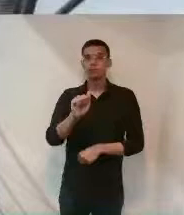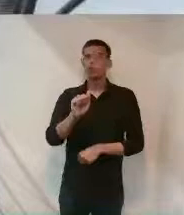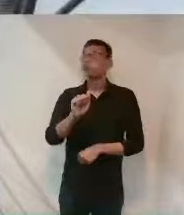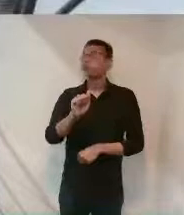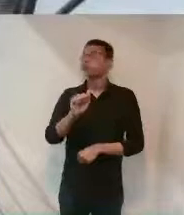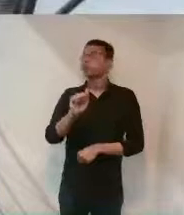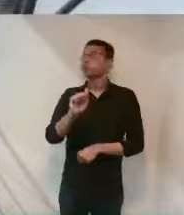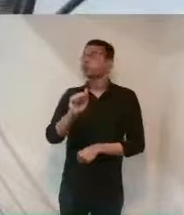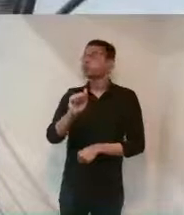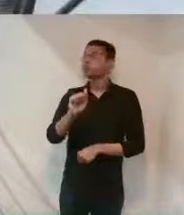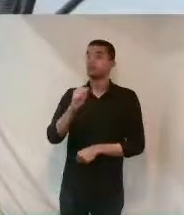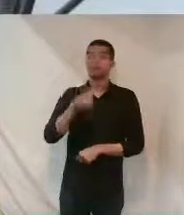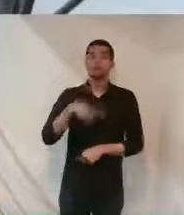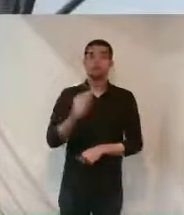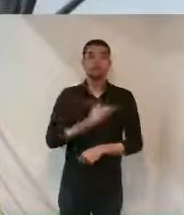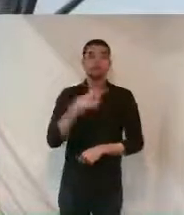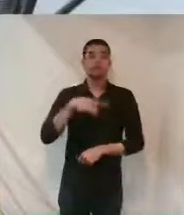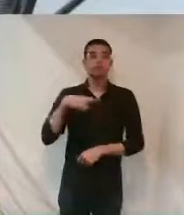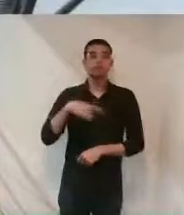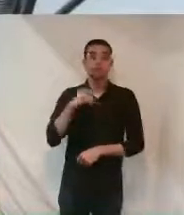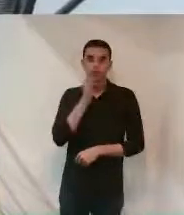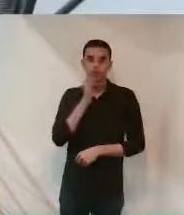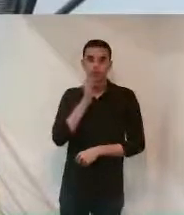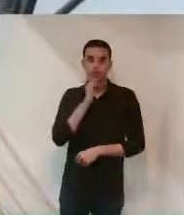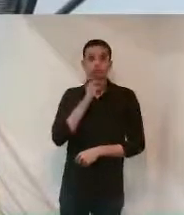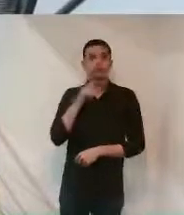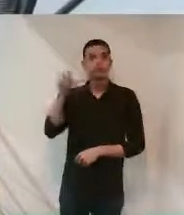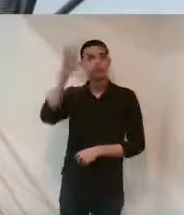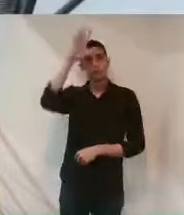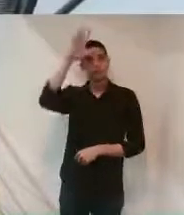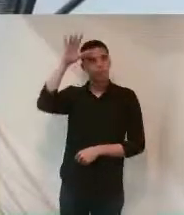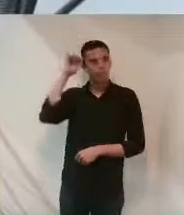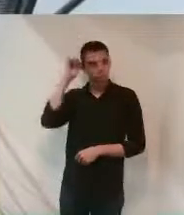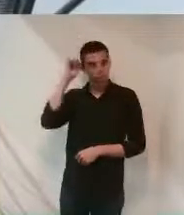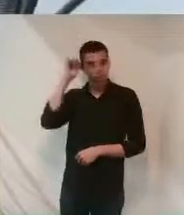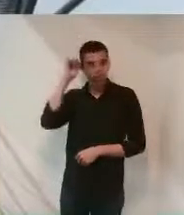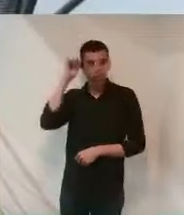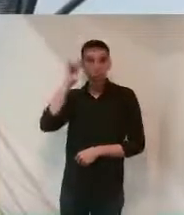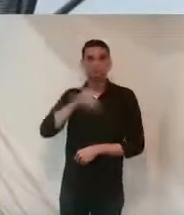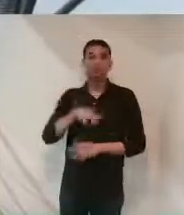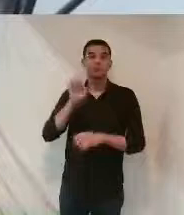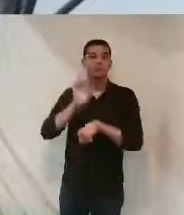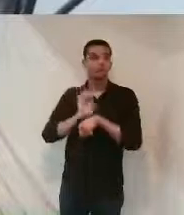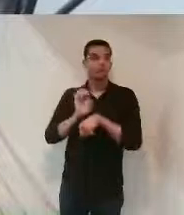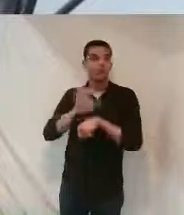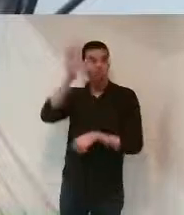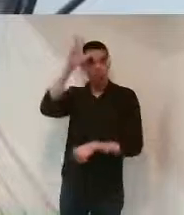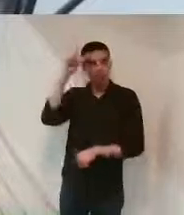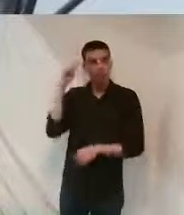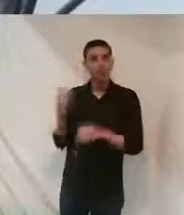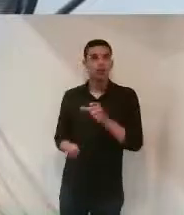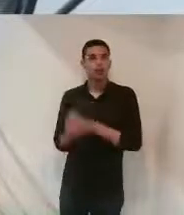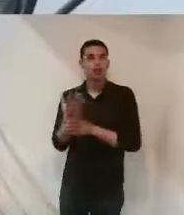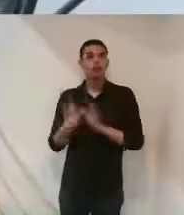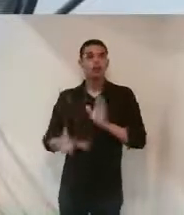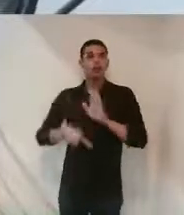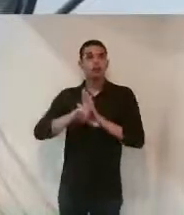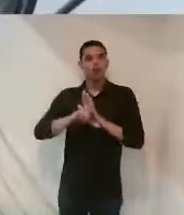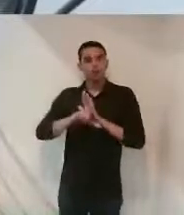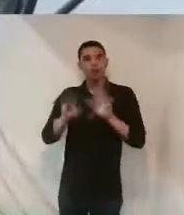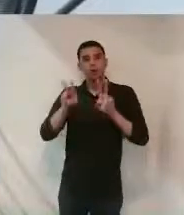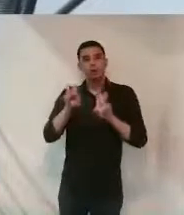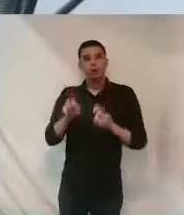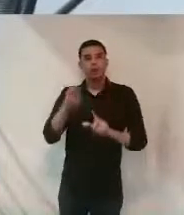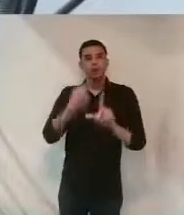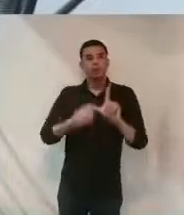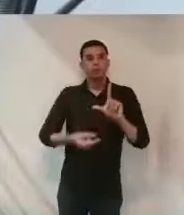o exemplo super positivo do pessoal do Mato Grosso. Então, o Mato Grosso está para sair com uma regulamentação de logística reversa lá no